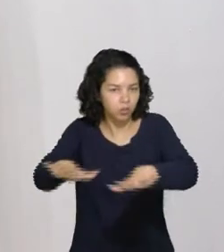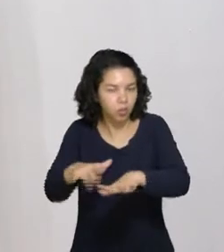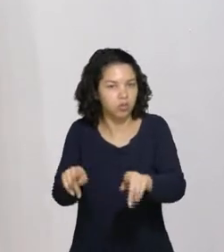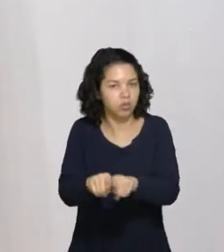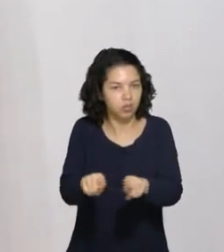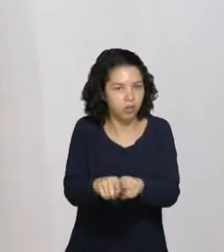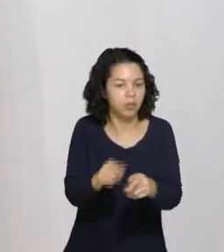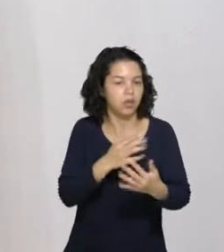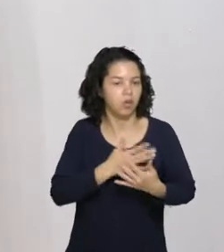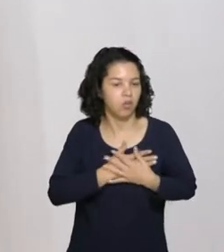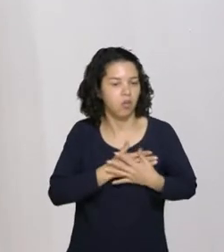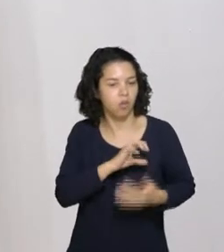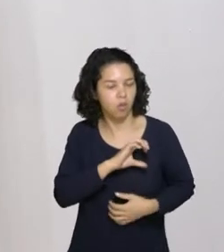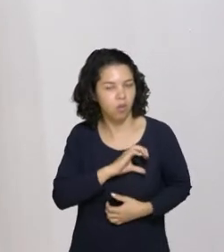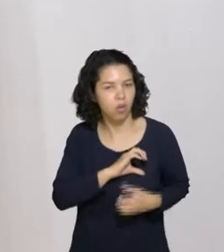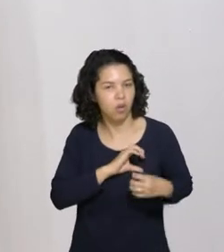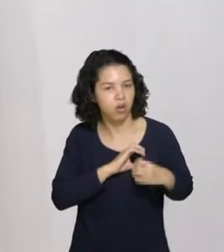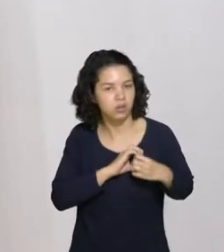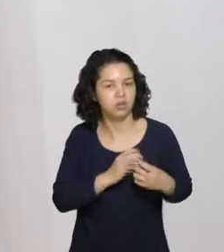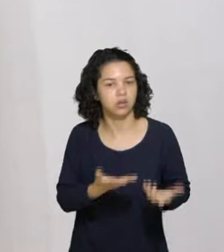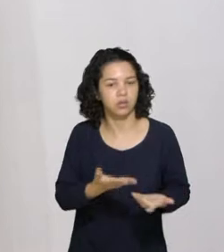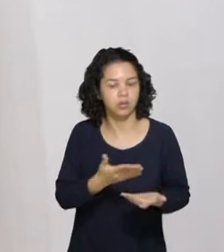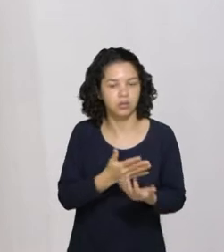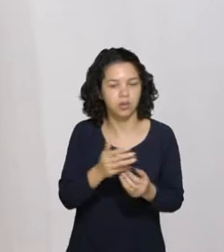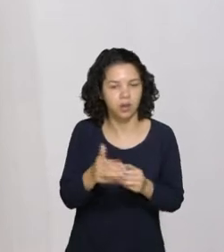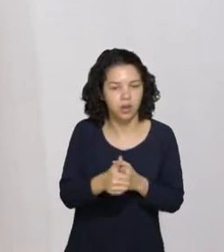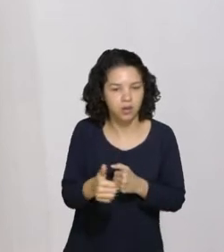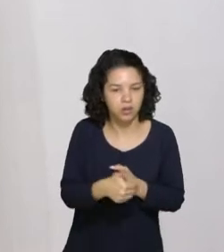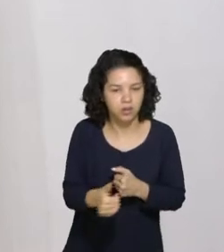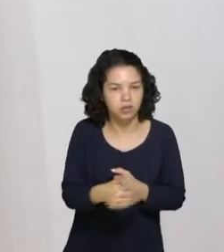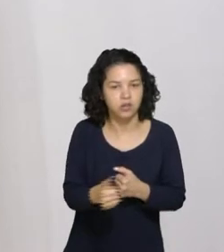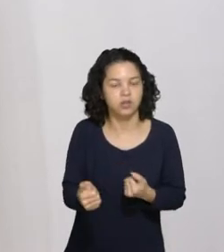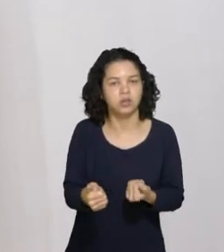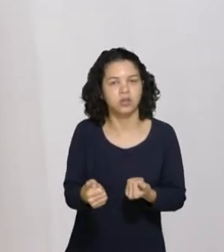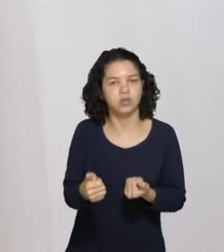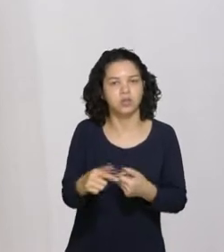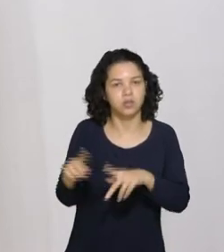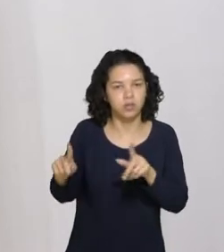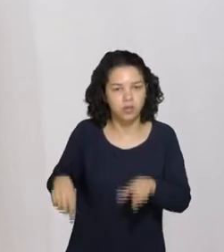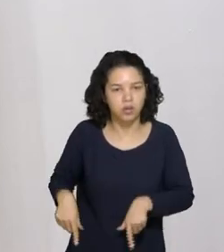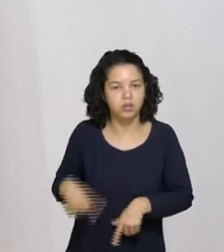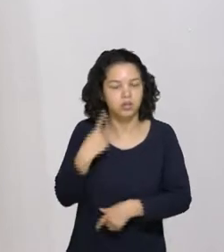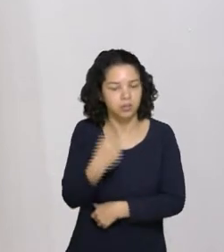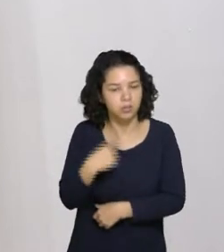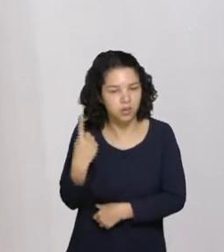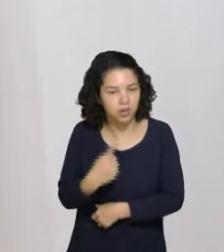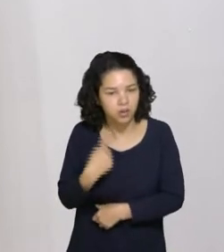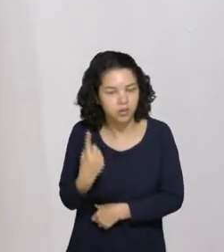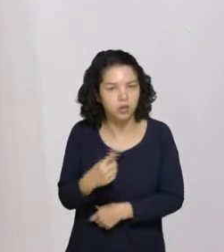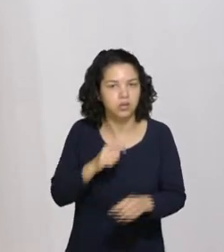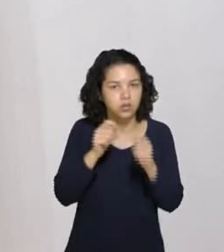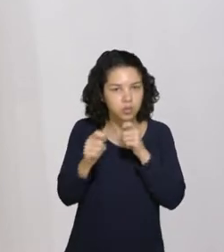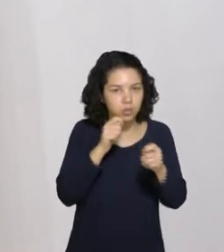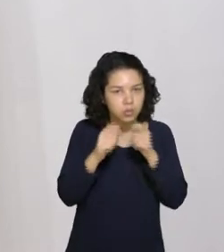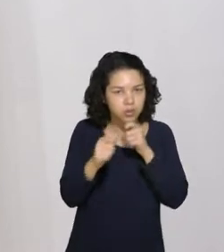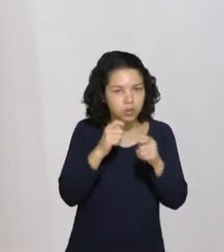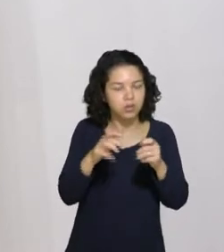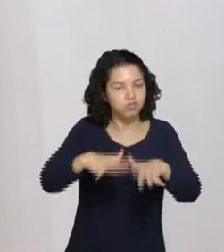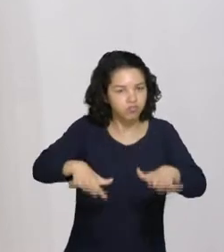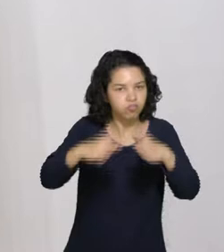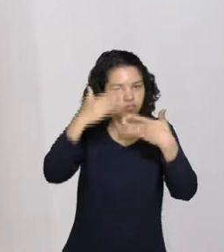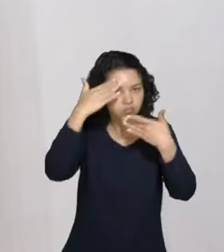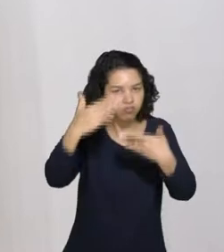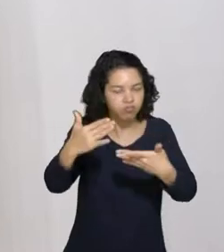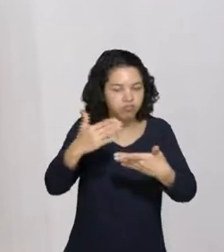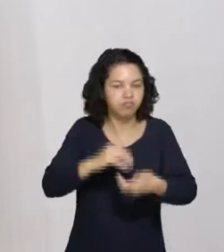obrigado de coração por o carinho que tem me dado, os funcionários, os deputados e a assessoria toda, muito obrigado.